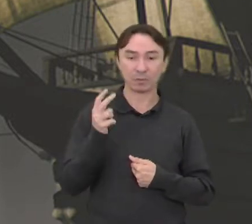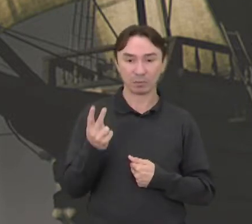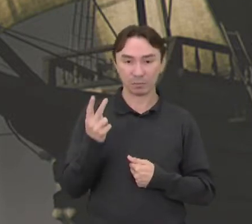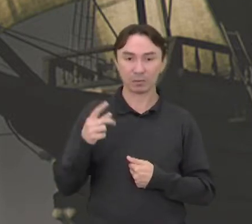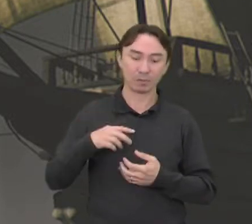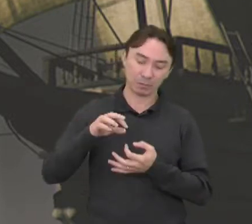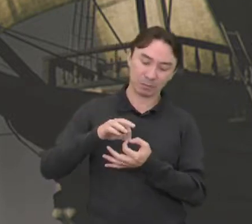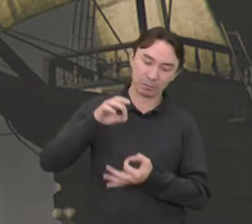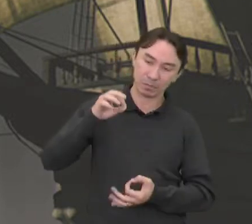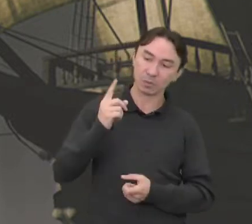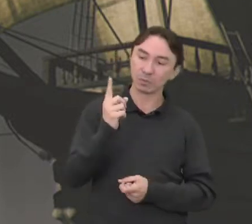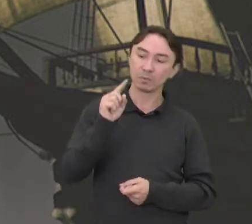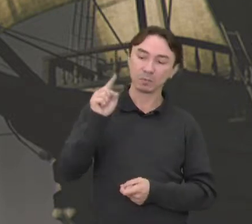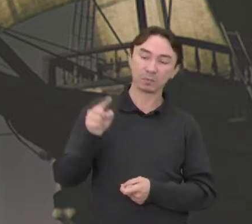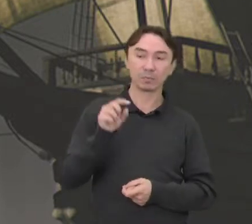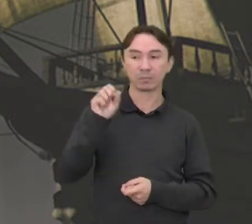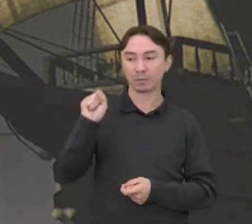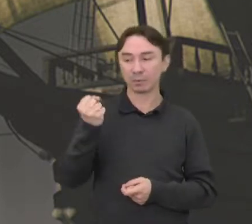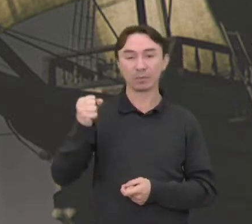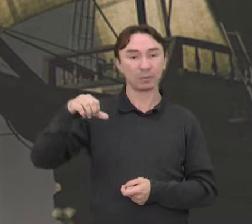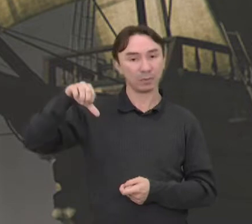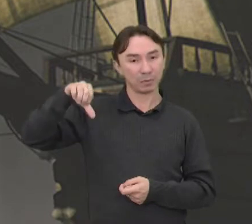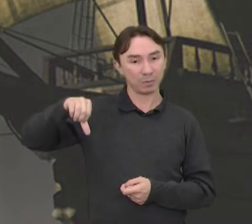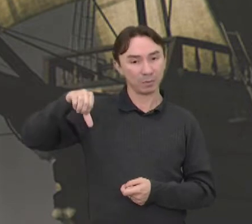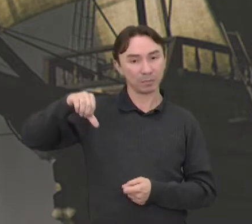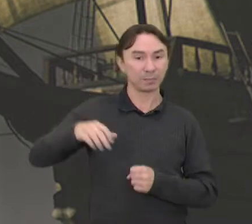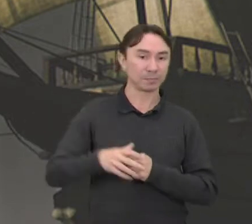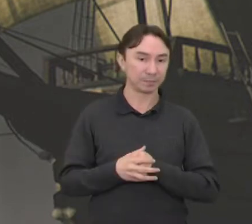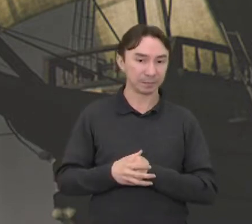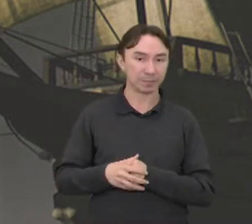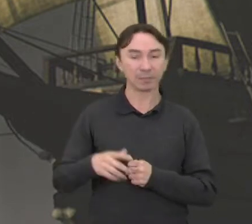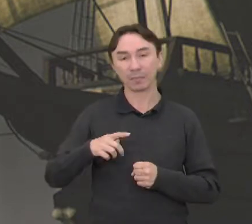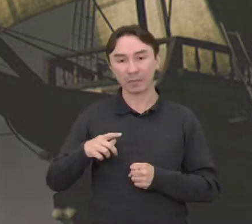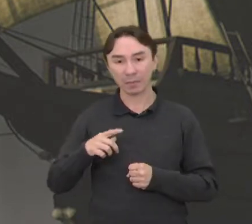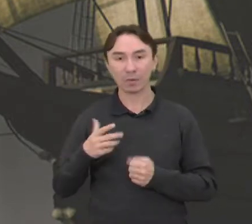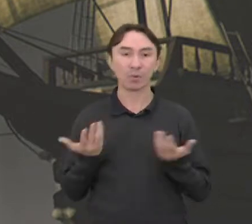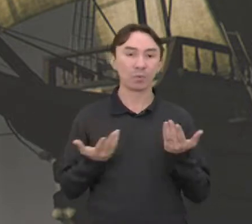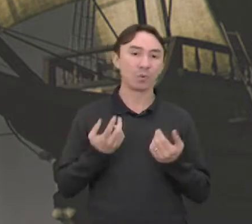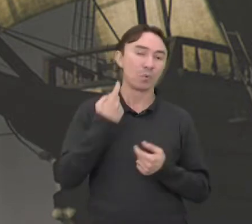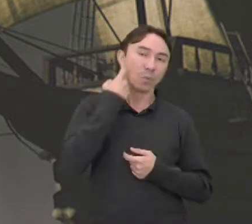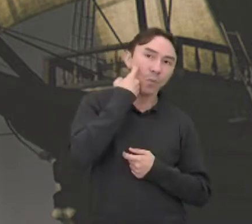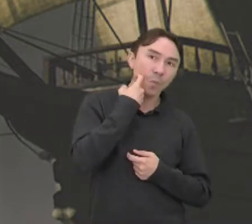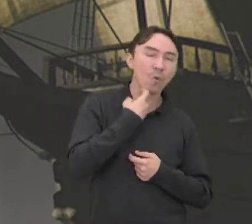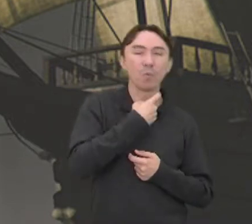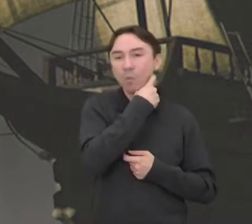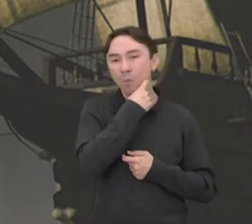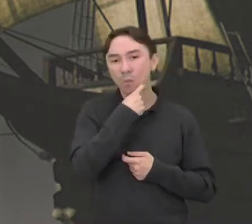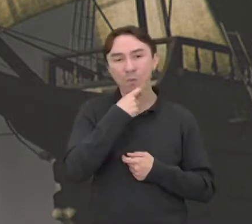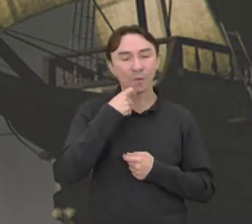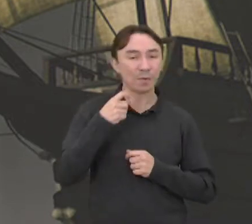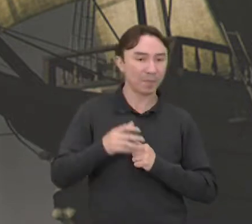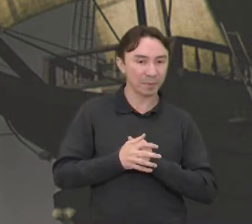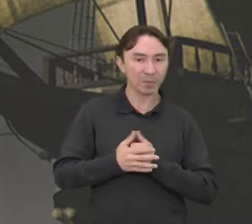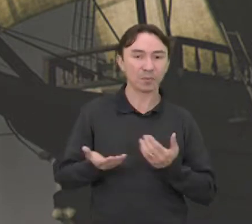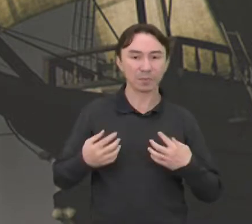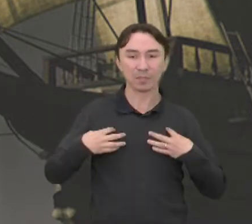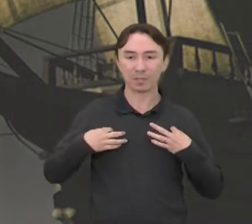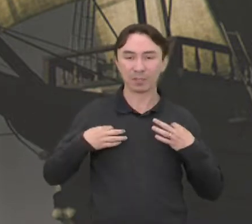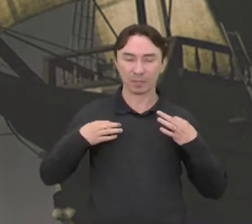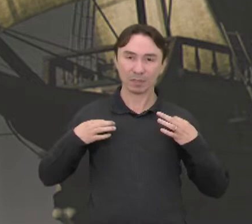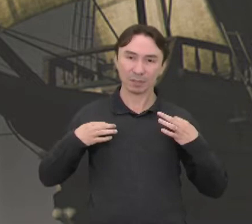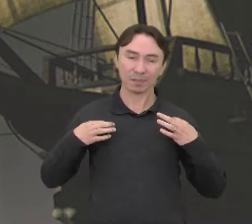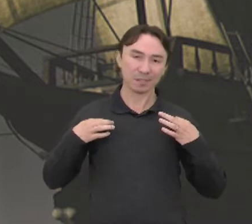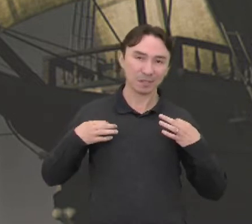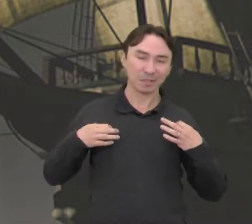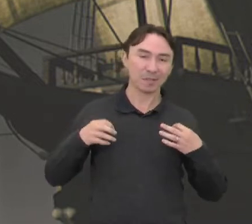1,89 m de altura. Eu estou sem barba agora, né? Hoje eu estou com uma camiseta branca de um cartunista que eu